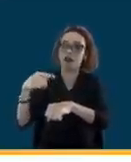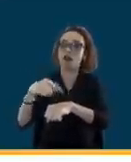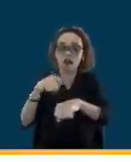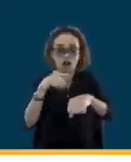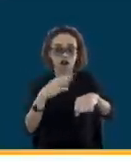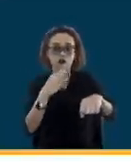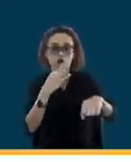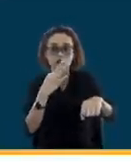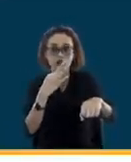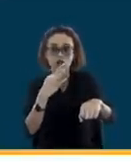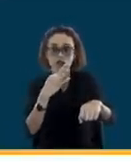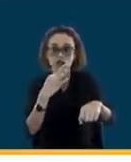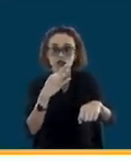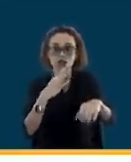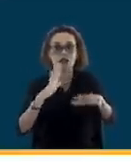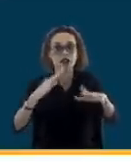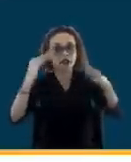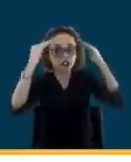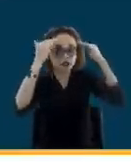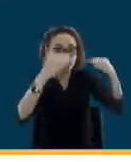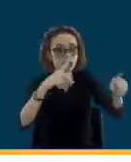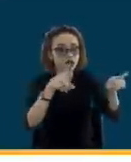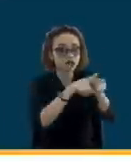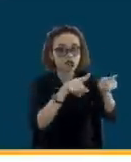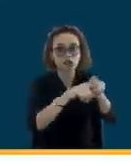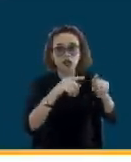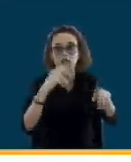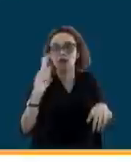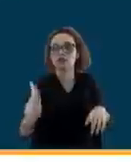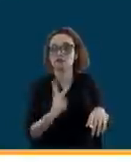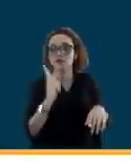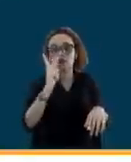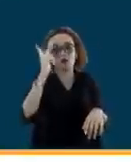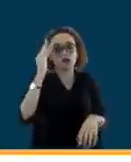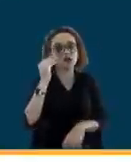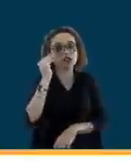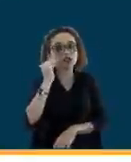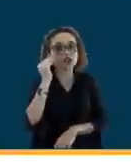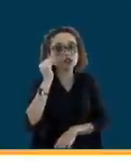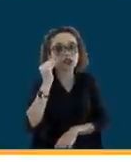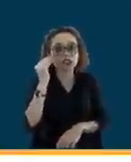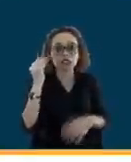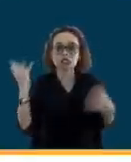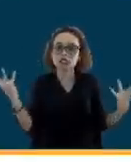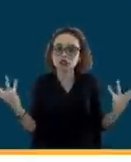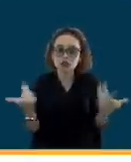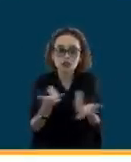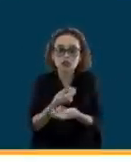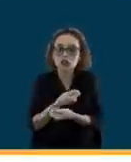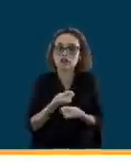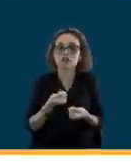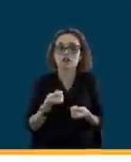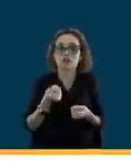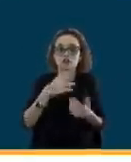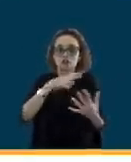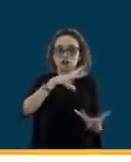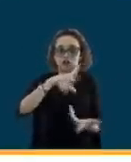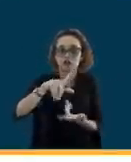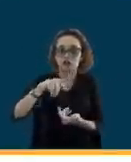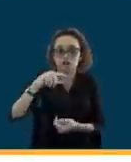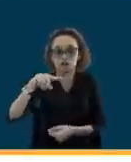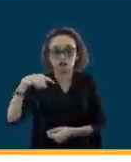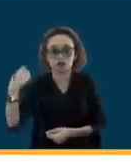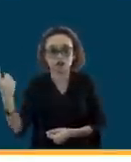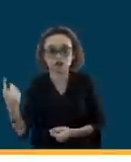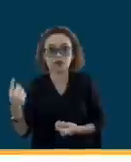não só conhecido, respeitado, valorizado. Temos experiências extraordinárias pelo mundo afora do respeito que